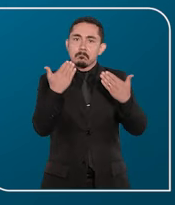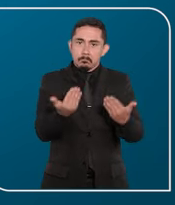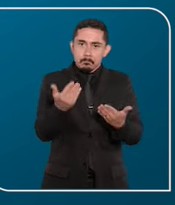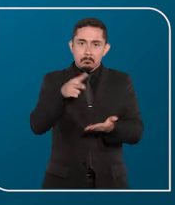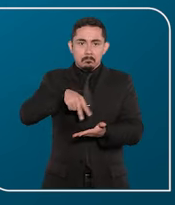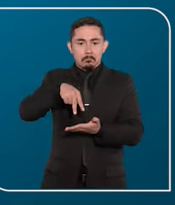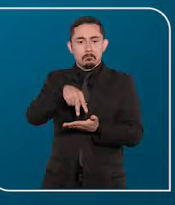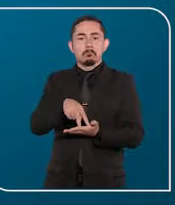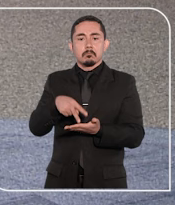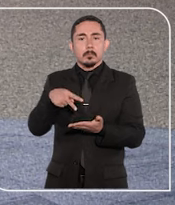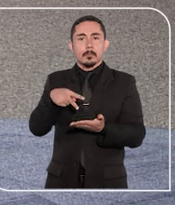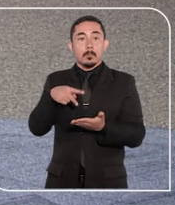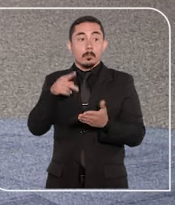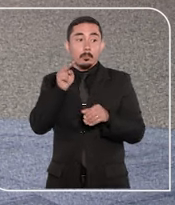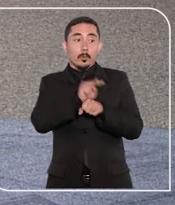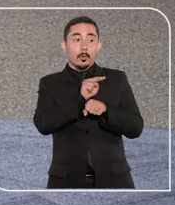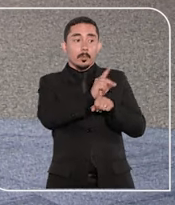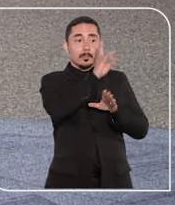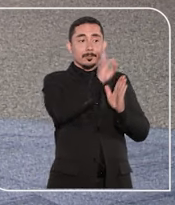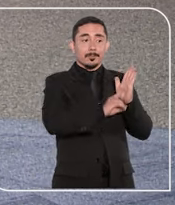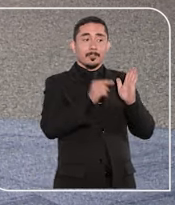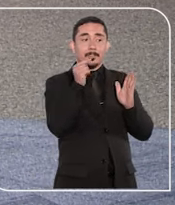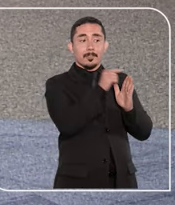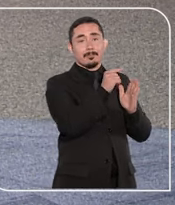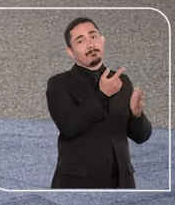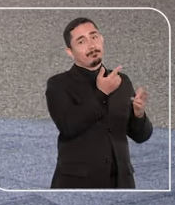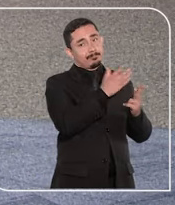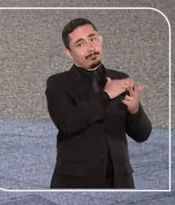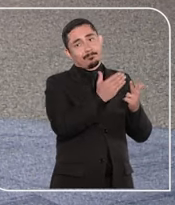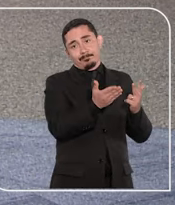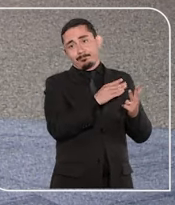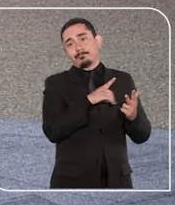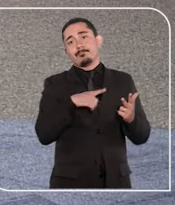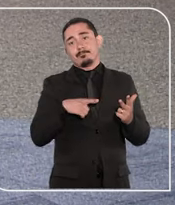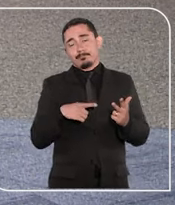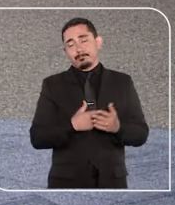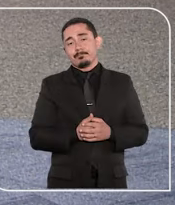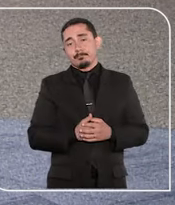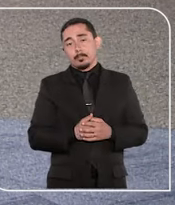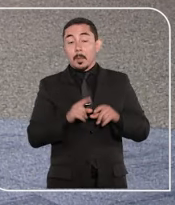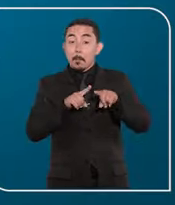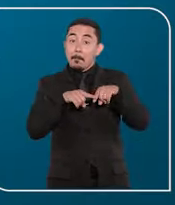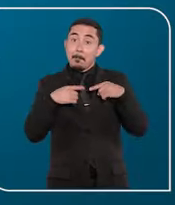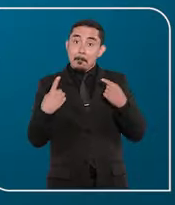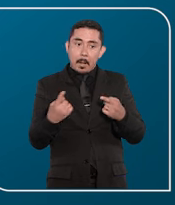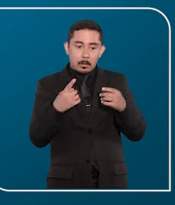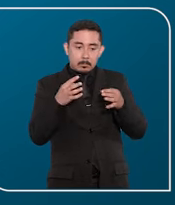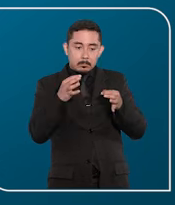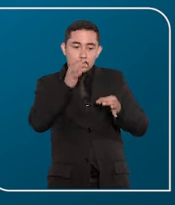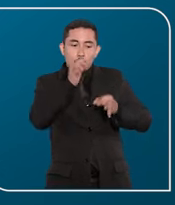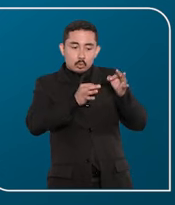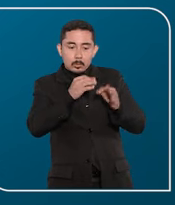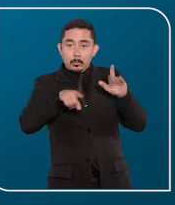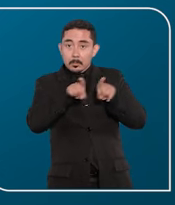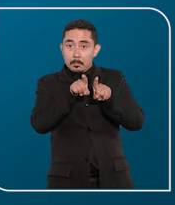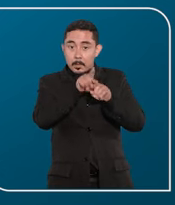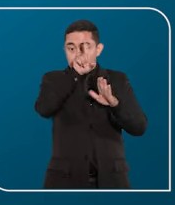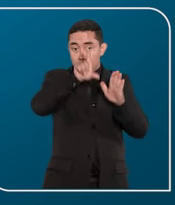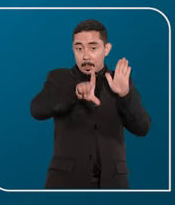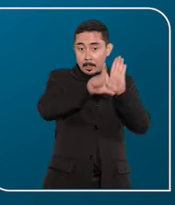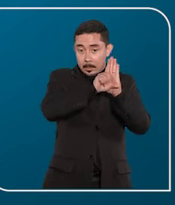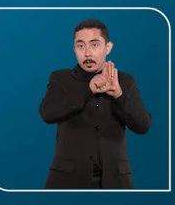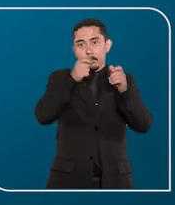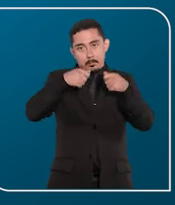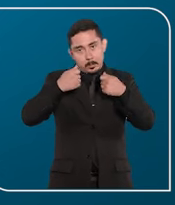direitos daqueles que estão aí sendo lesados. Mas claro que, juridicamente falando, legalmente, é preciso dizer